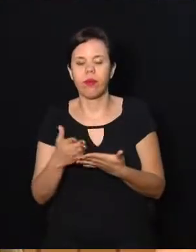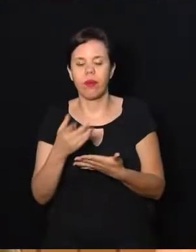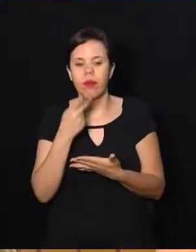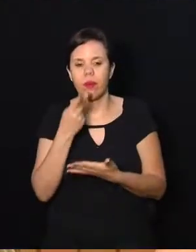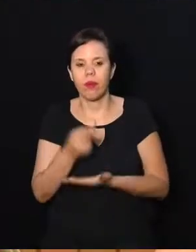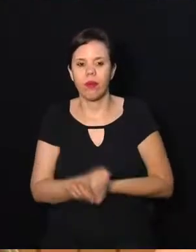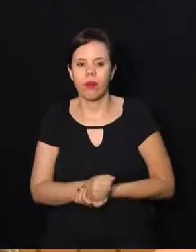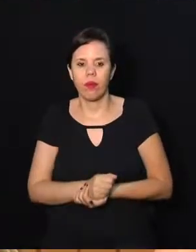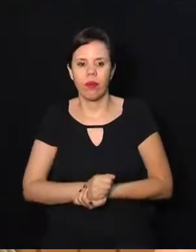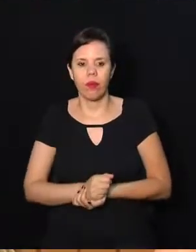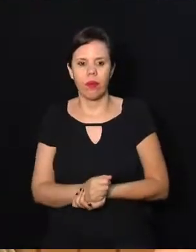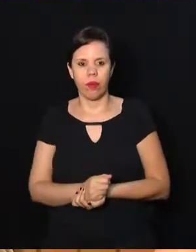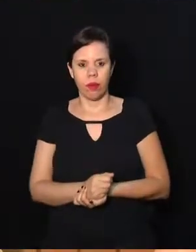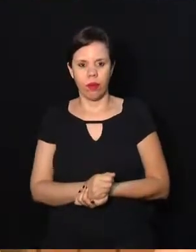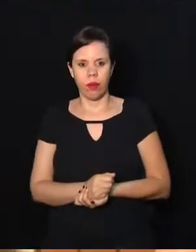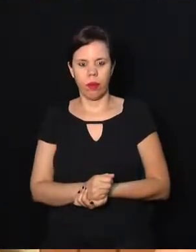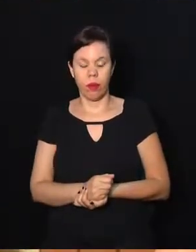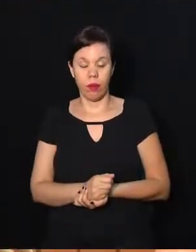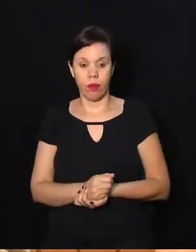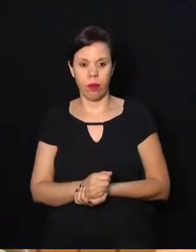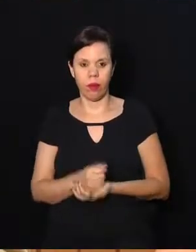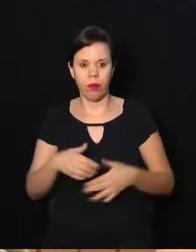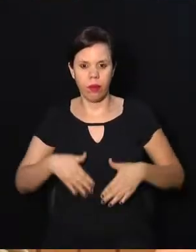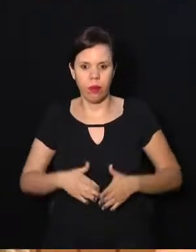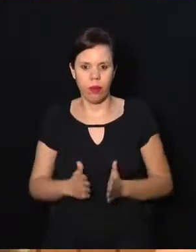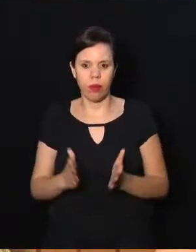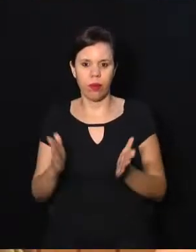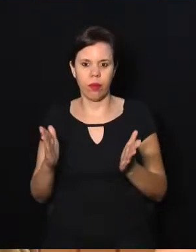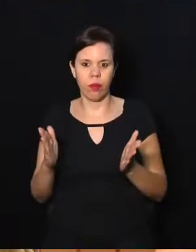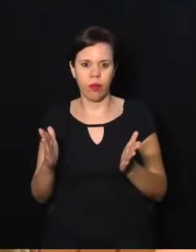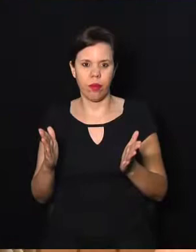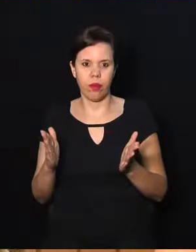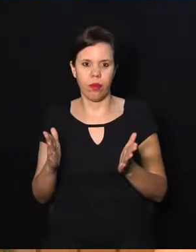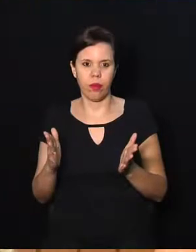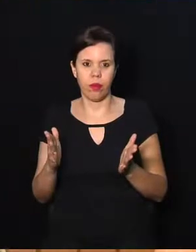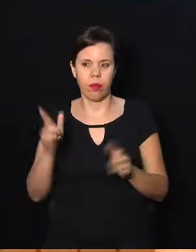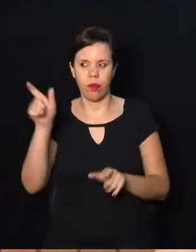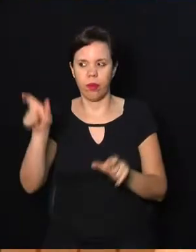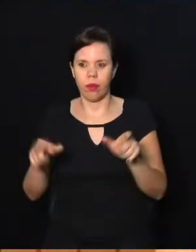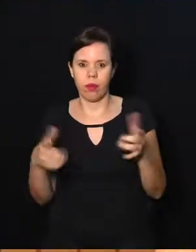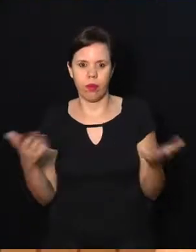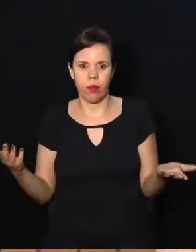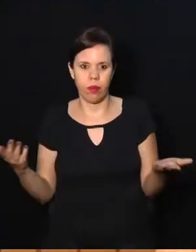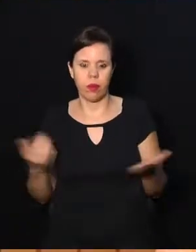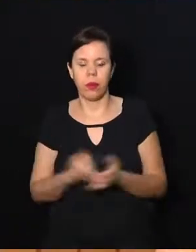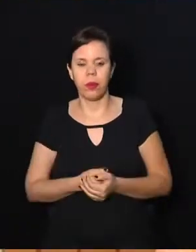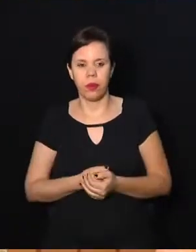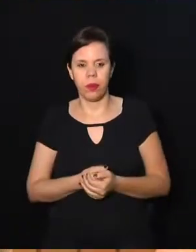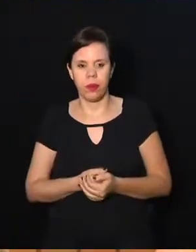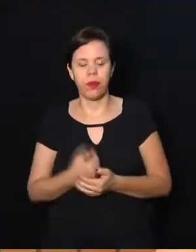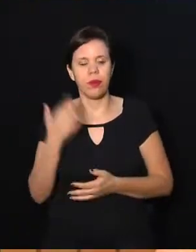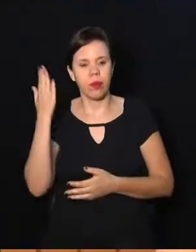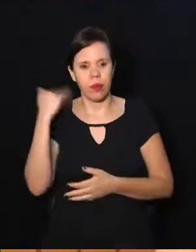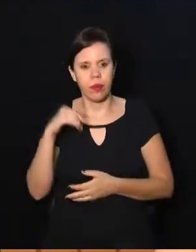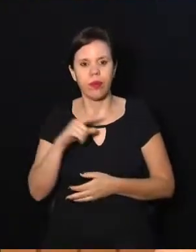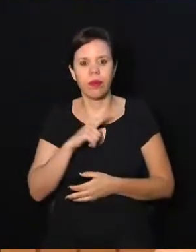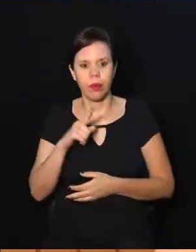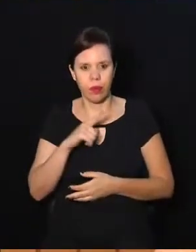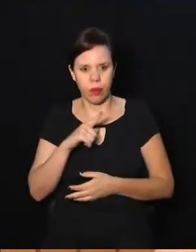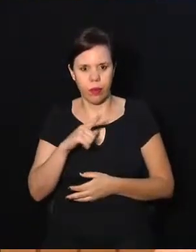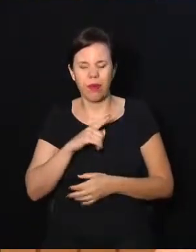partir do nascituro. Não é isso? Nós sabemos que existe